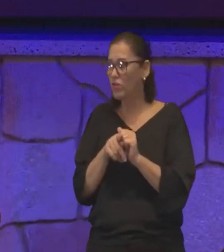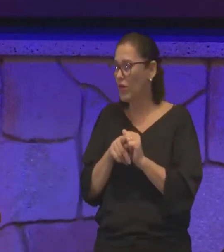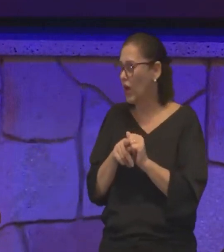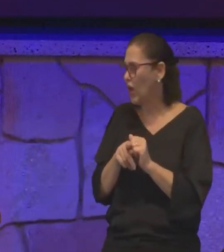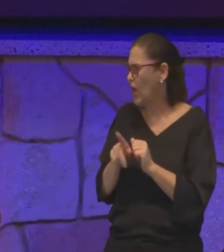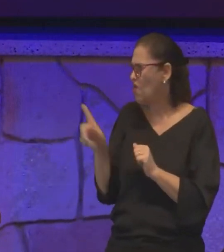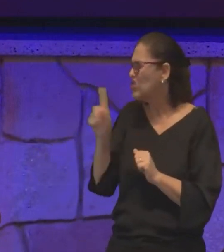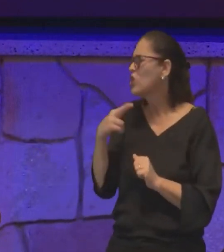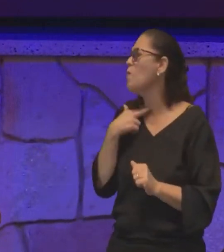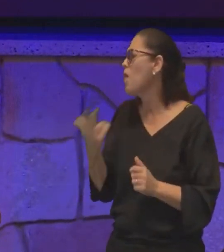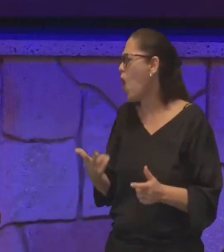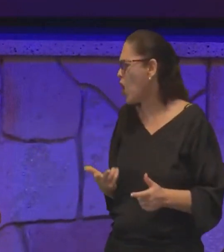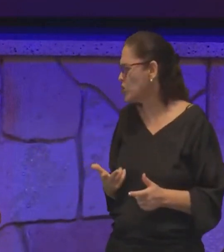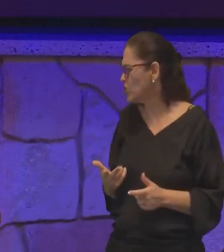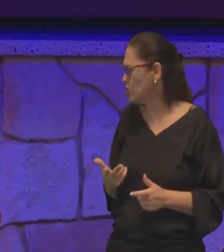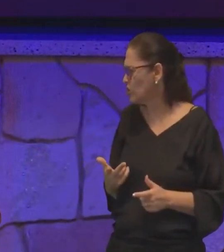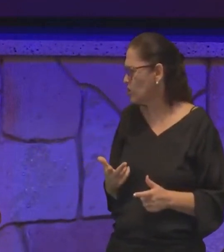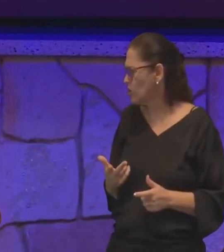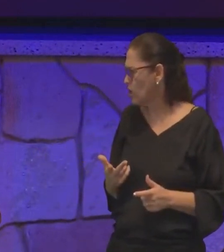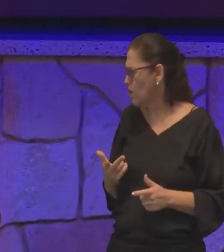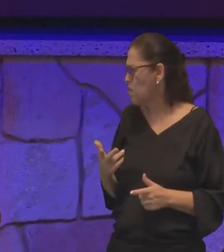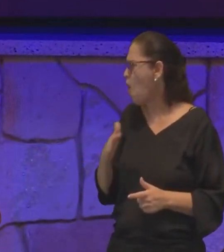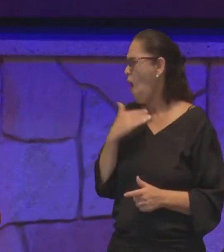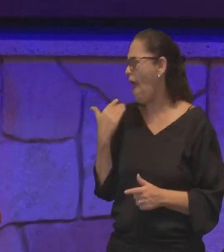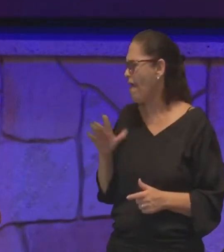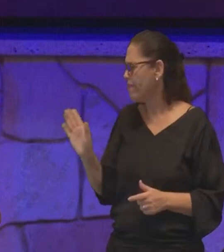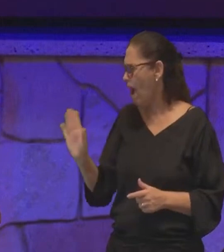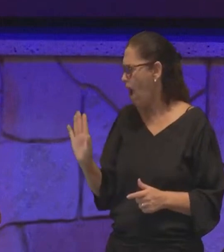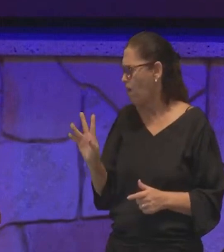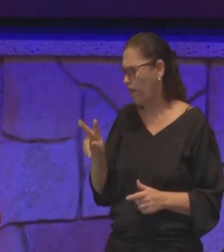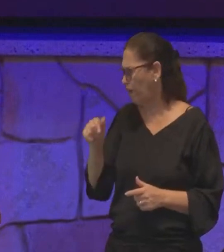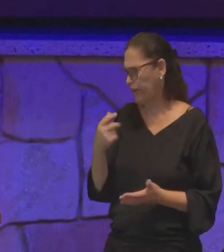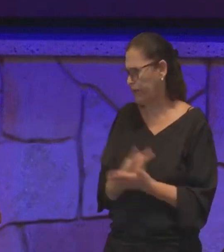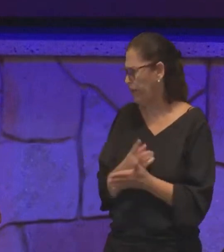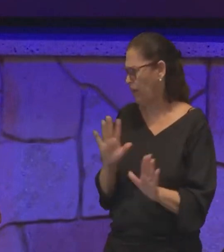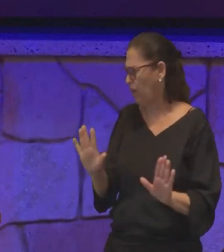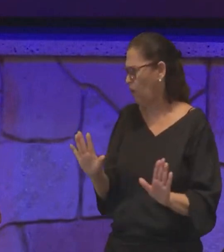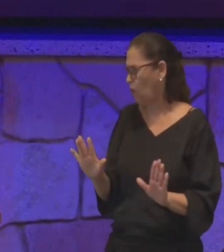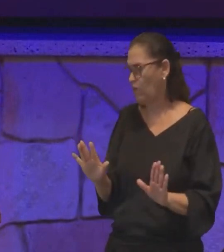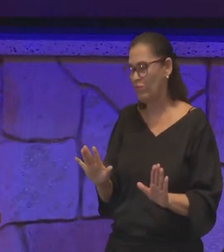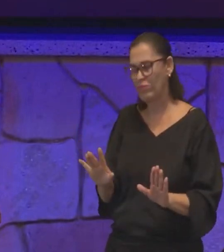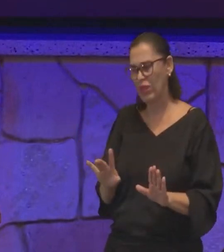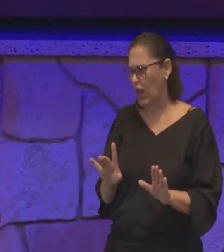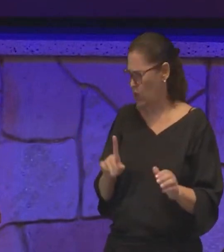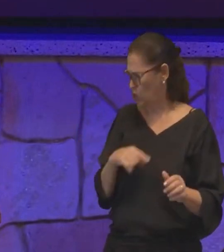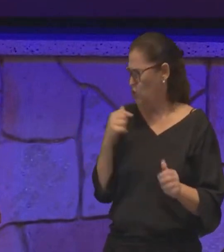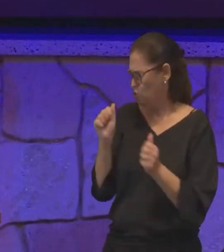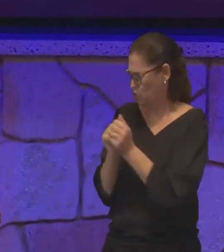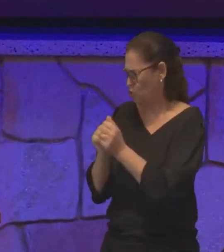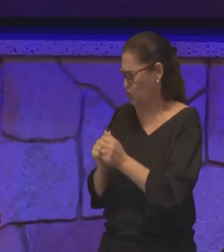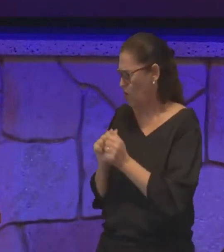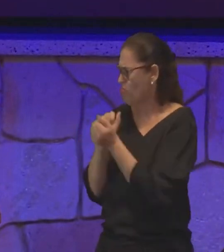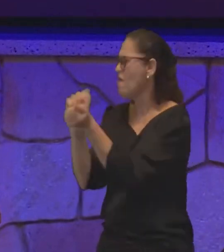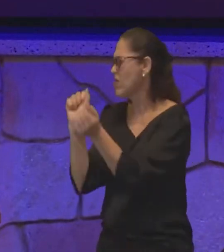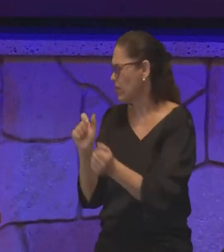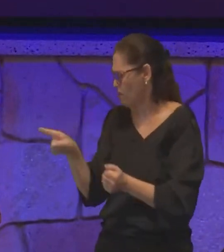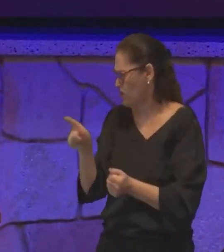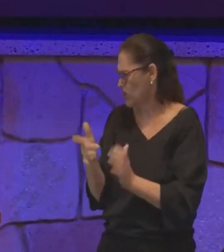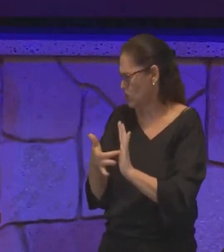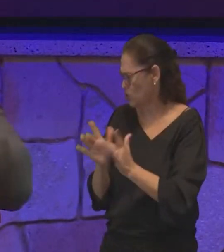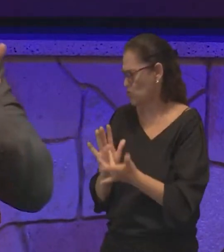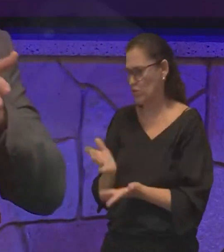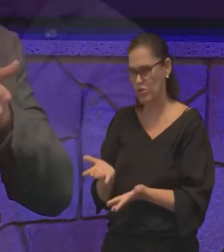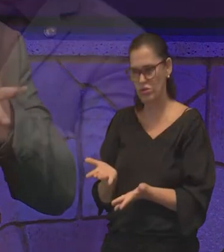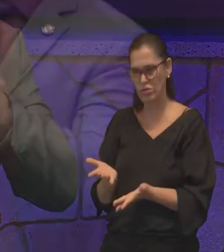repreendê-lo, dizendo: não, Senhor, isso não vai acontecer com você. Nós estamos contigo, nós iremos defendê-lo. Ninguém